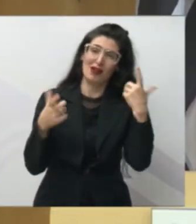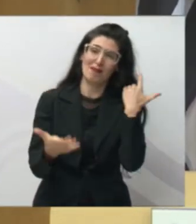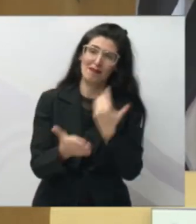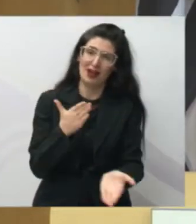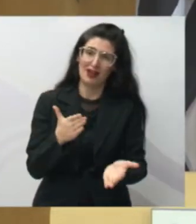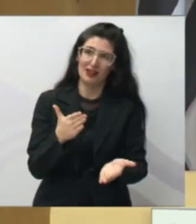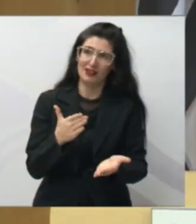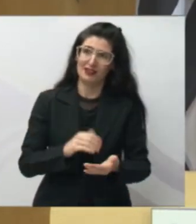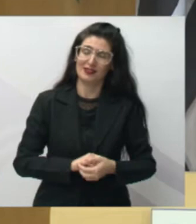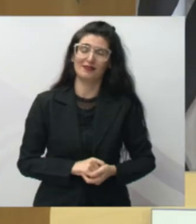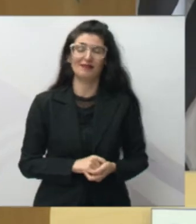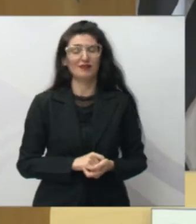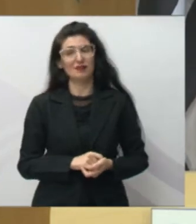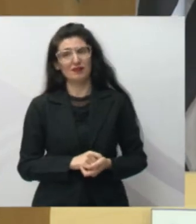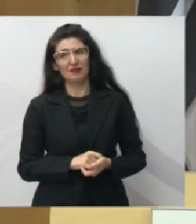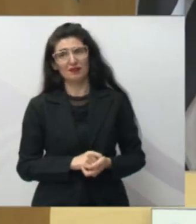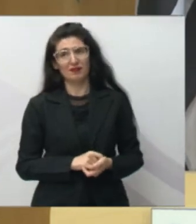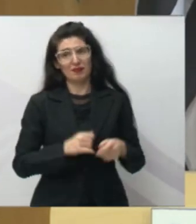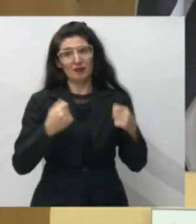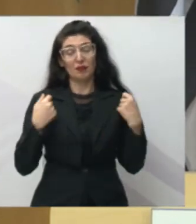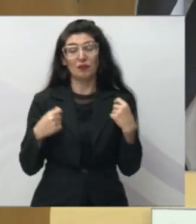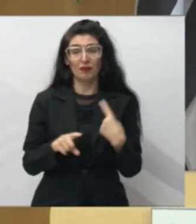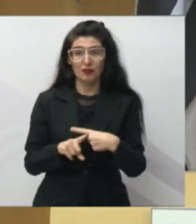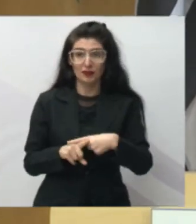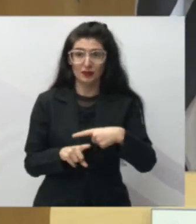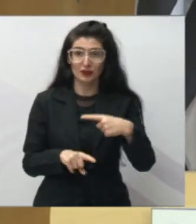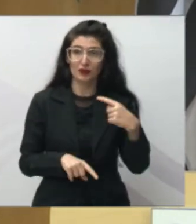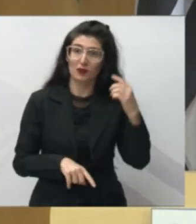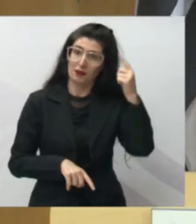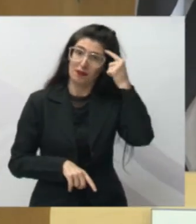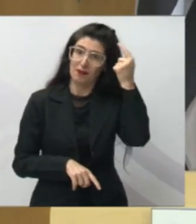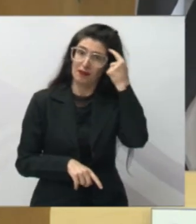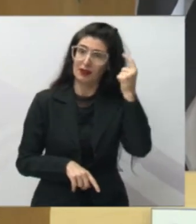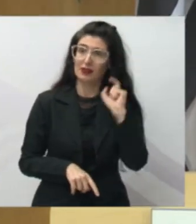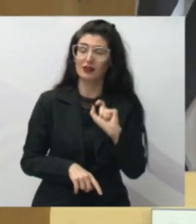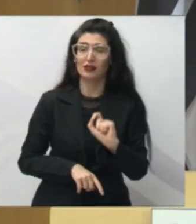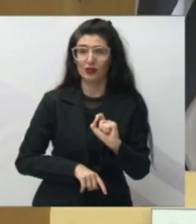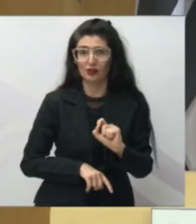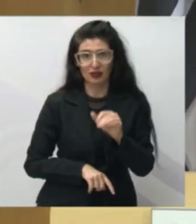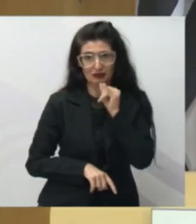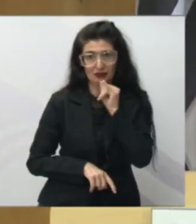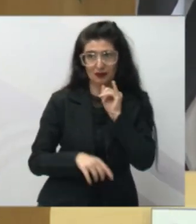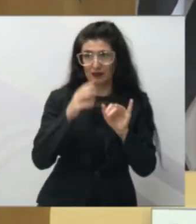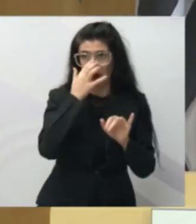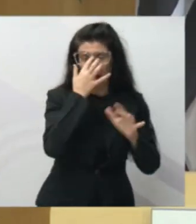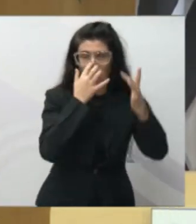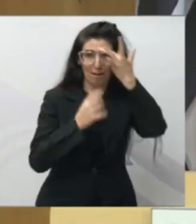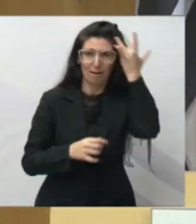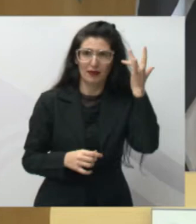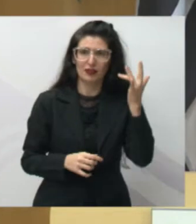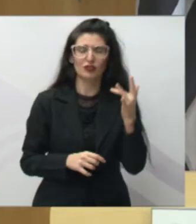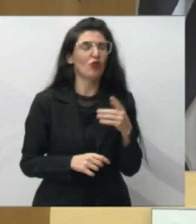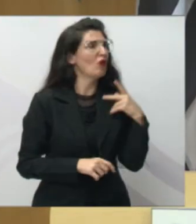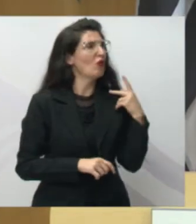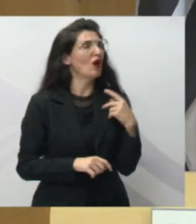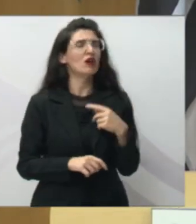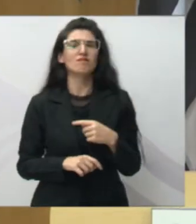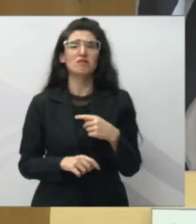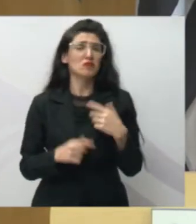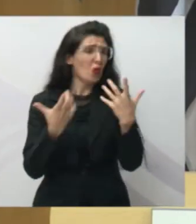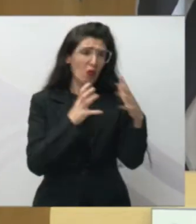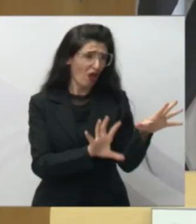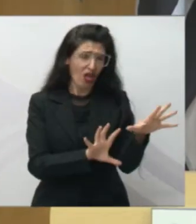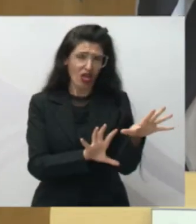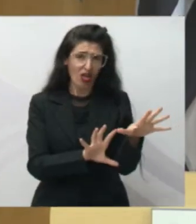Você tem isso na cabeça, os munícipes têm isso. Se o povo achar que não deve de eleger, não vai eleger